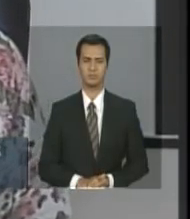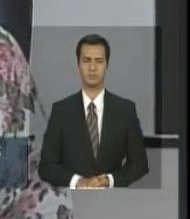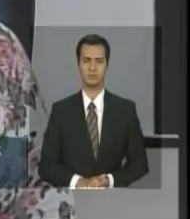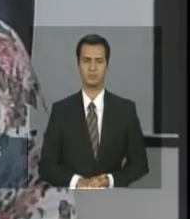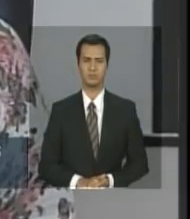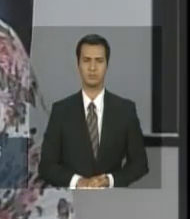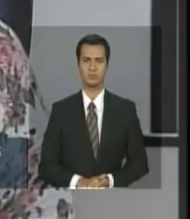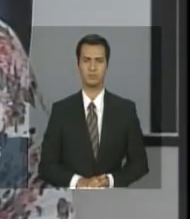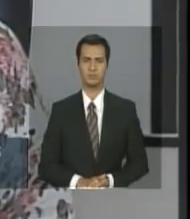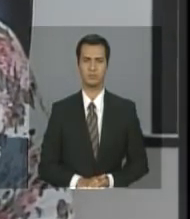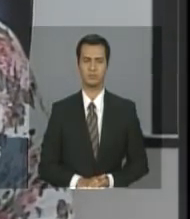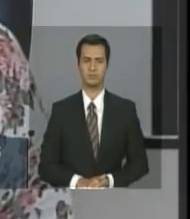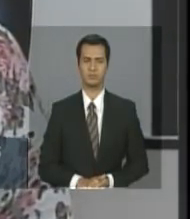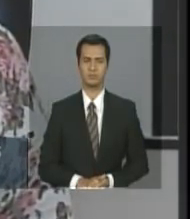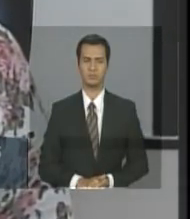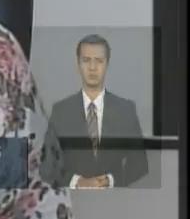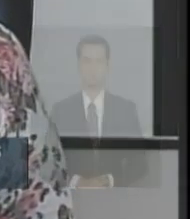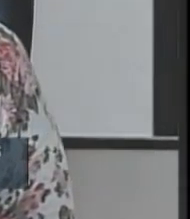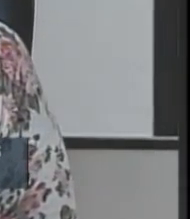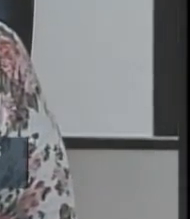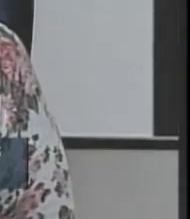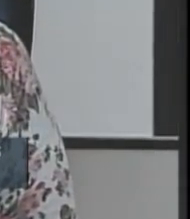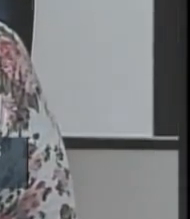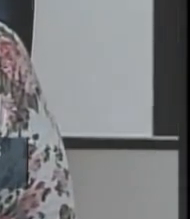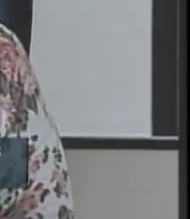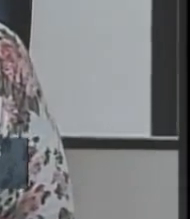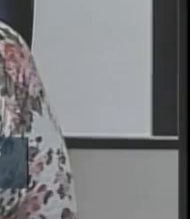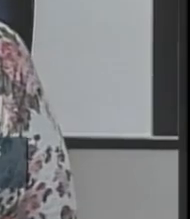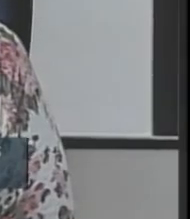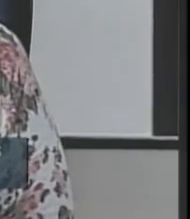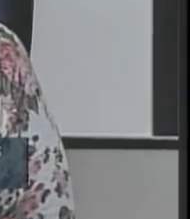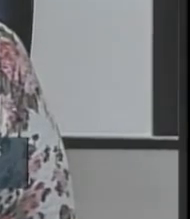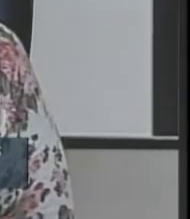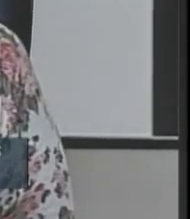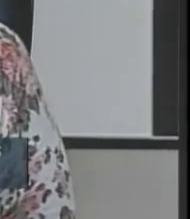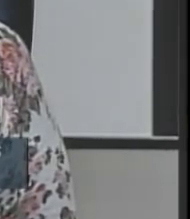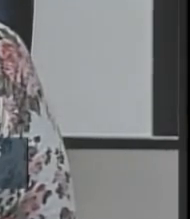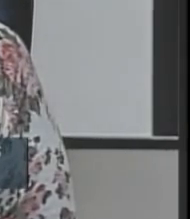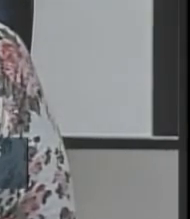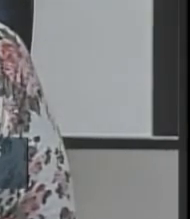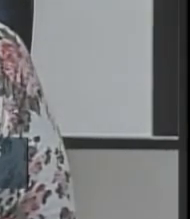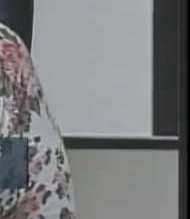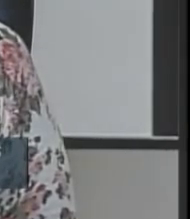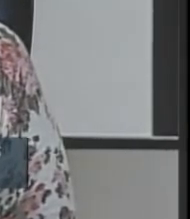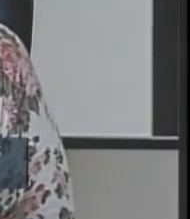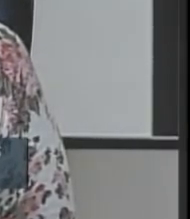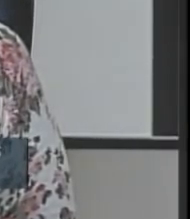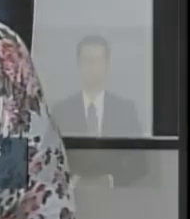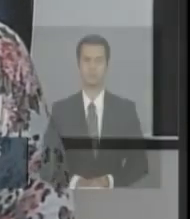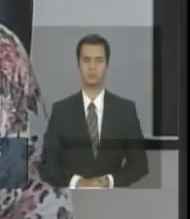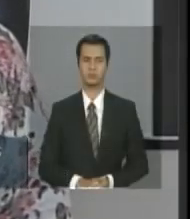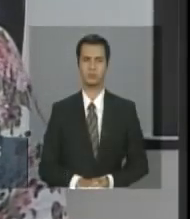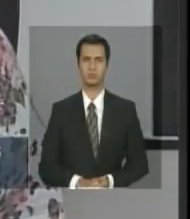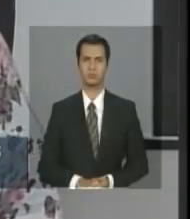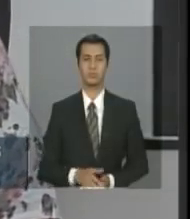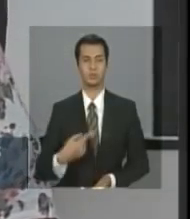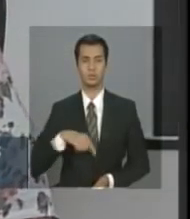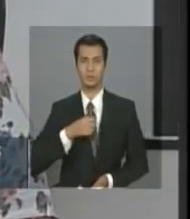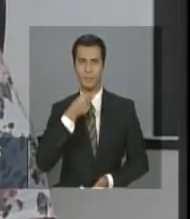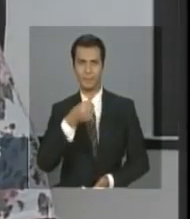Nós vamos... Eu queria só gravar umas perguntas assim mais concisas, né, para facilitar na hora de edição, pode